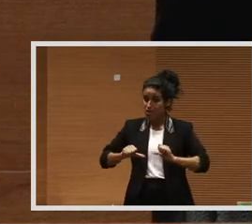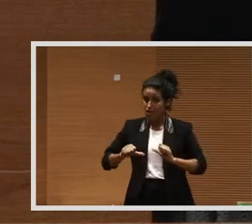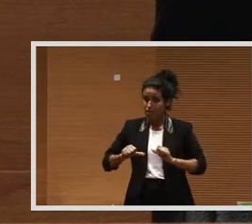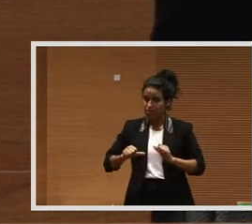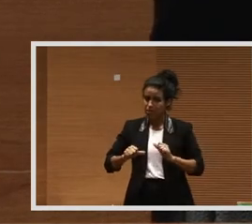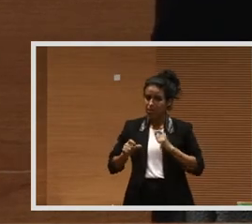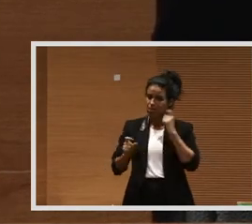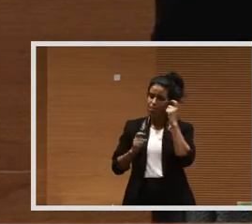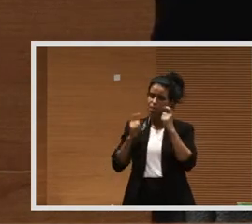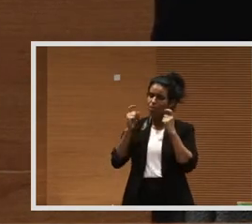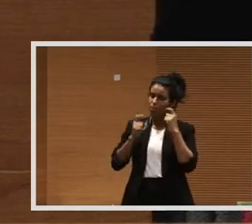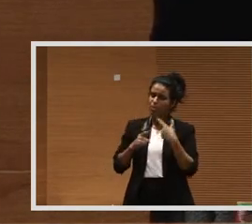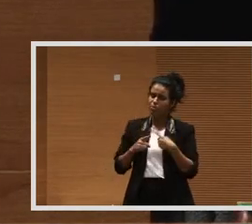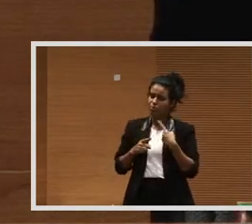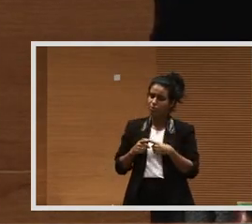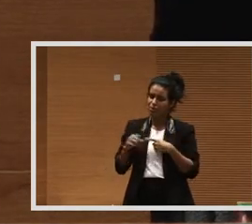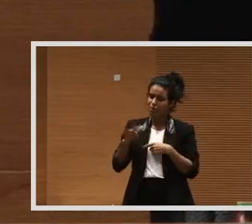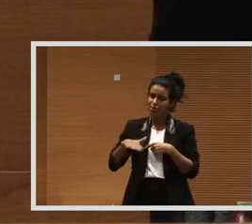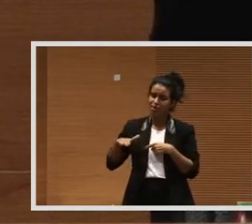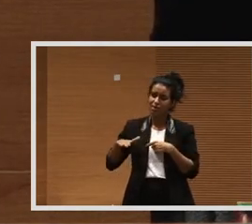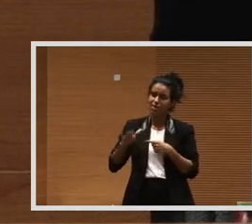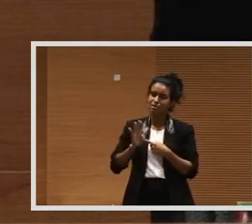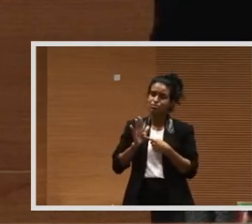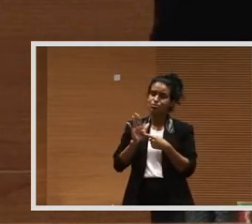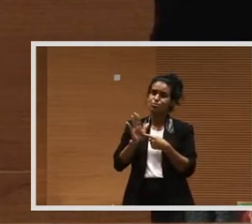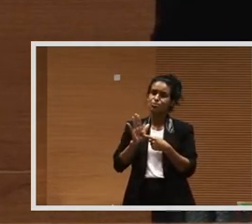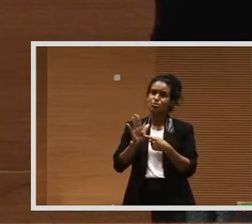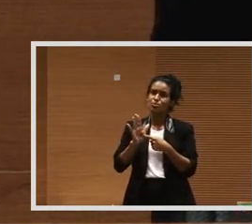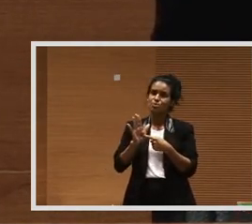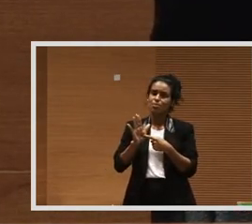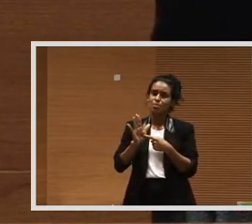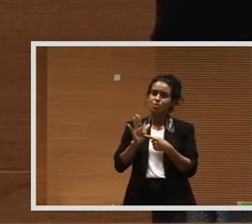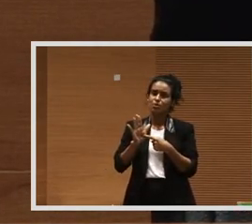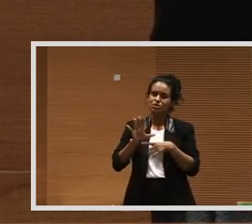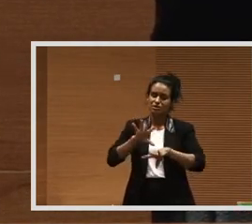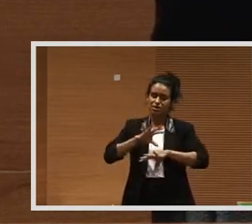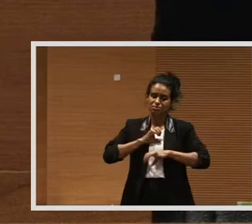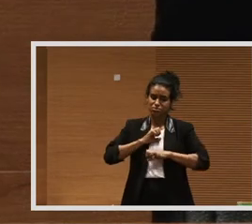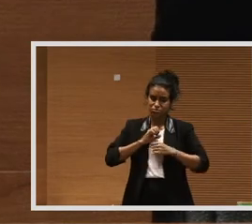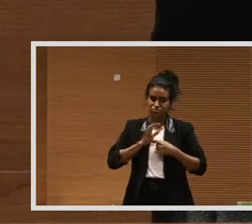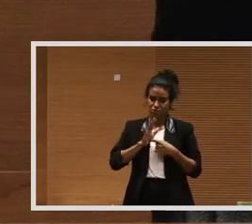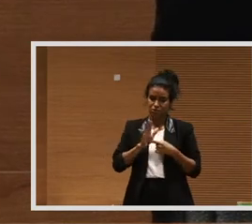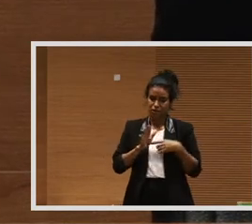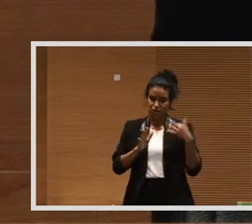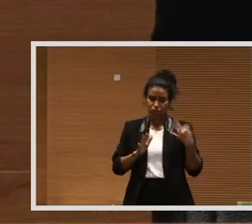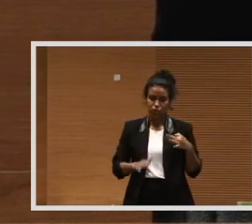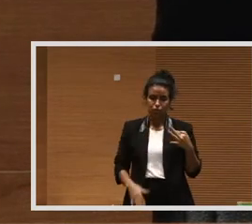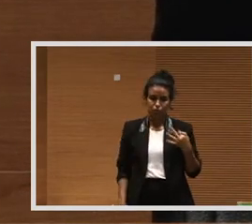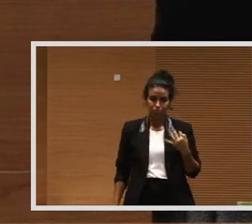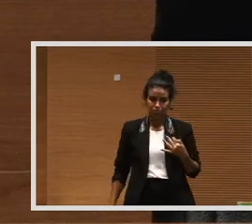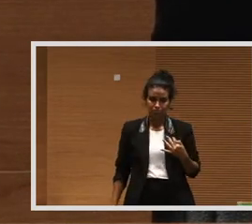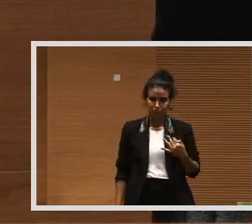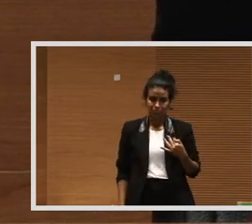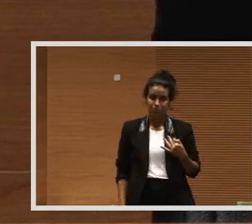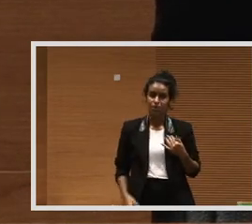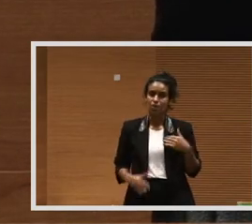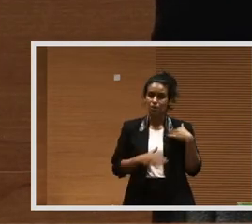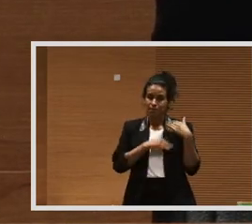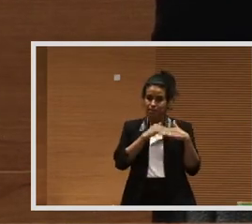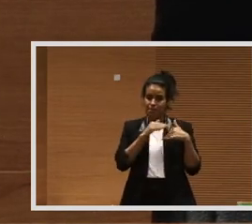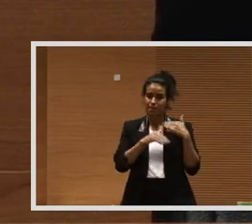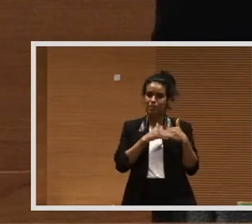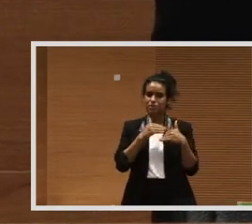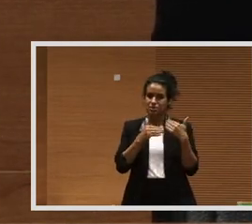criança está precisando expressar, somatizar como dor. Quer dizer, o processo de somatização me preocupa. Então,